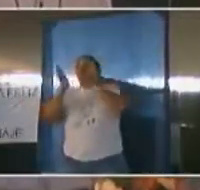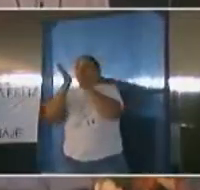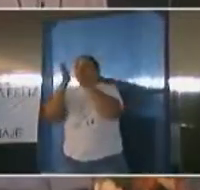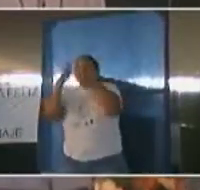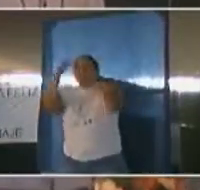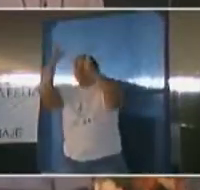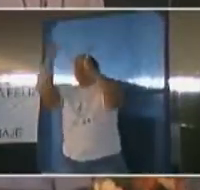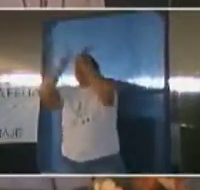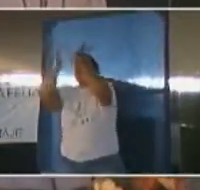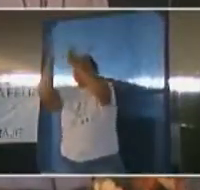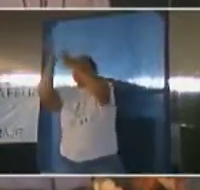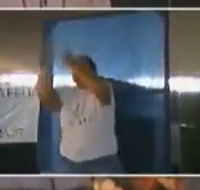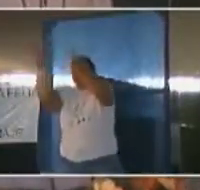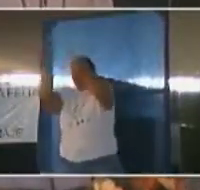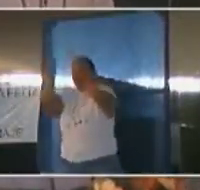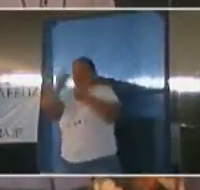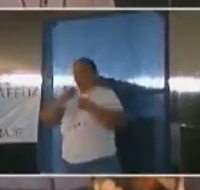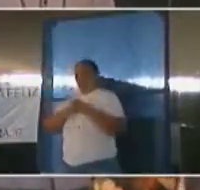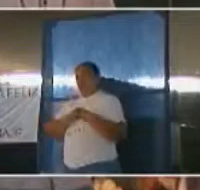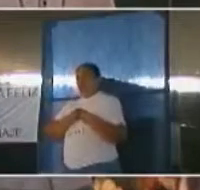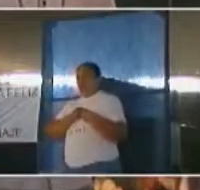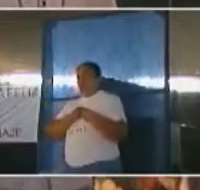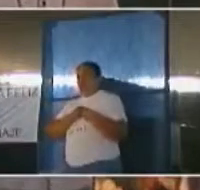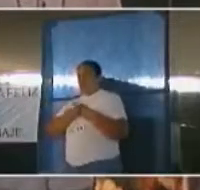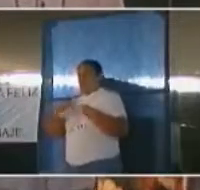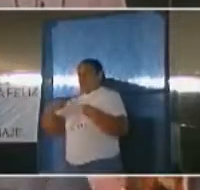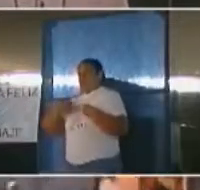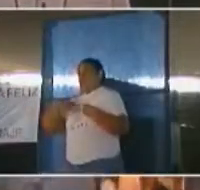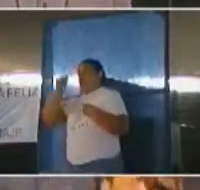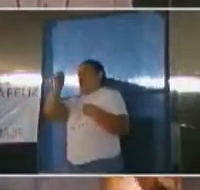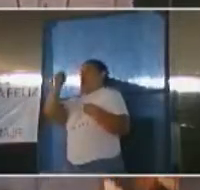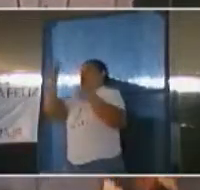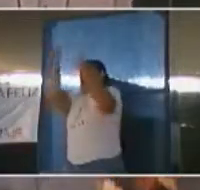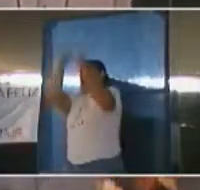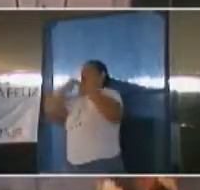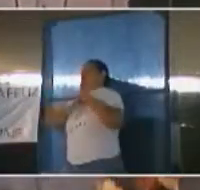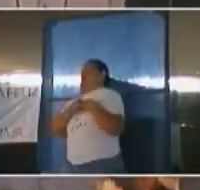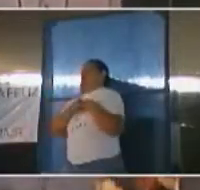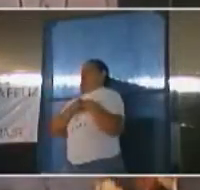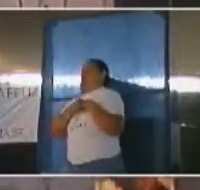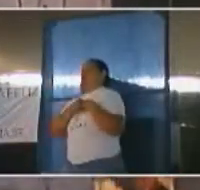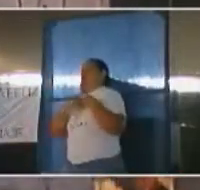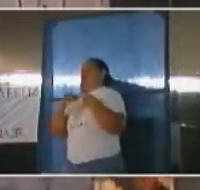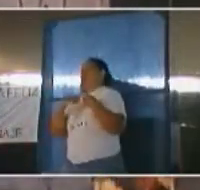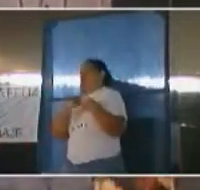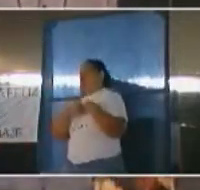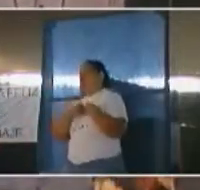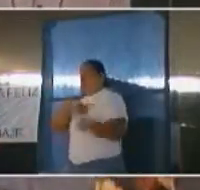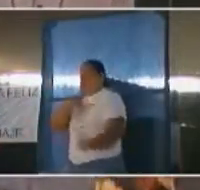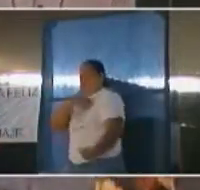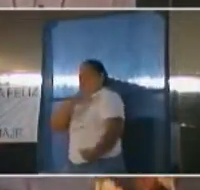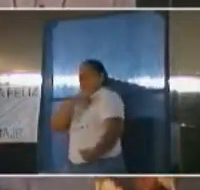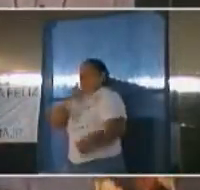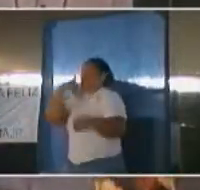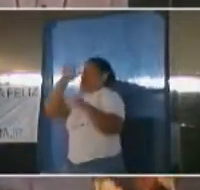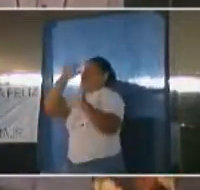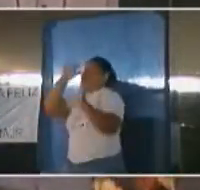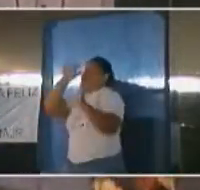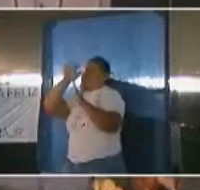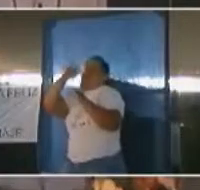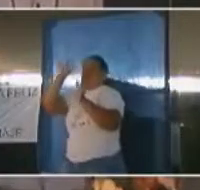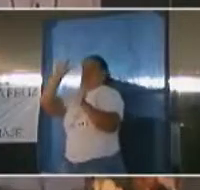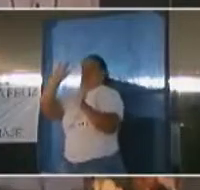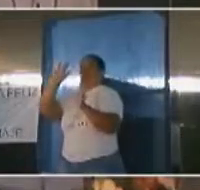gente se nós permanecermos nele. E eu acho que a gente permanece em Jesus Cristo quando a gente vive os pilares da reforma. A